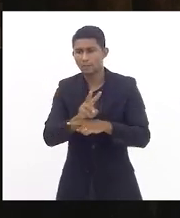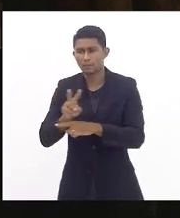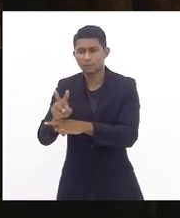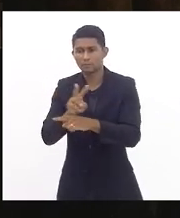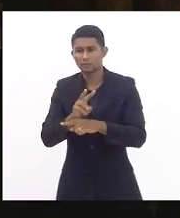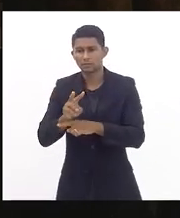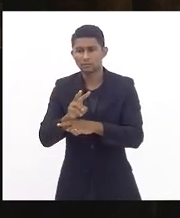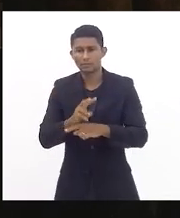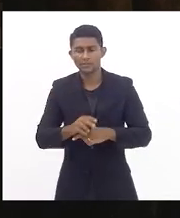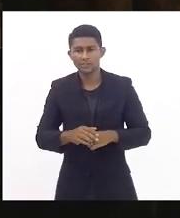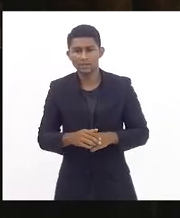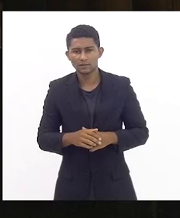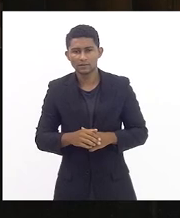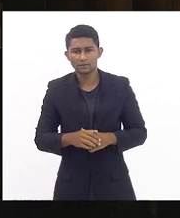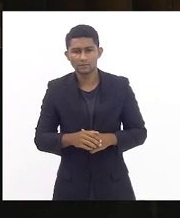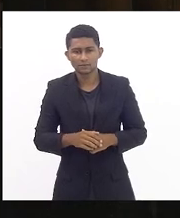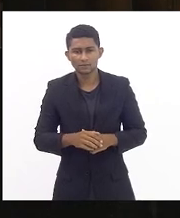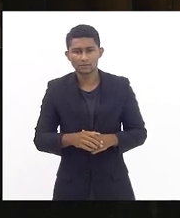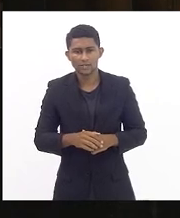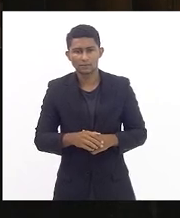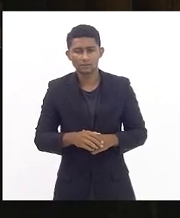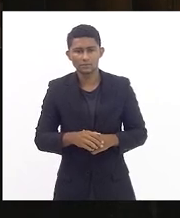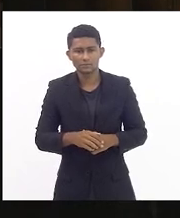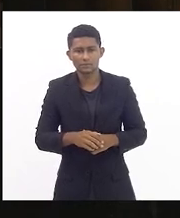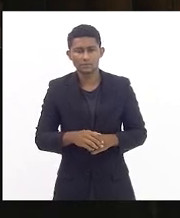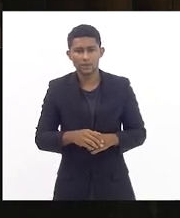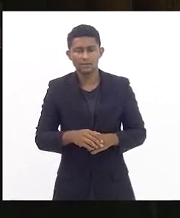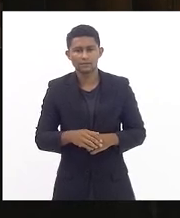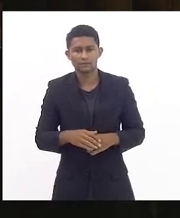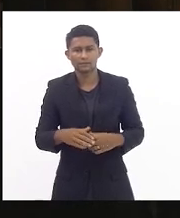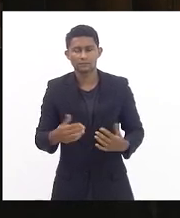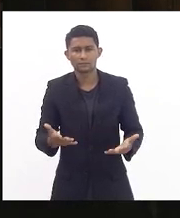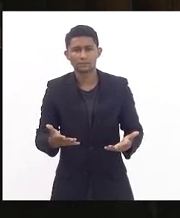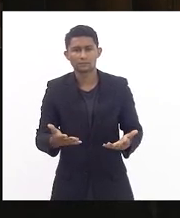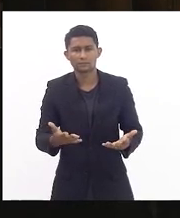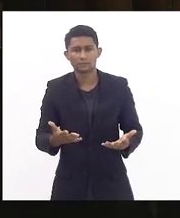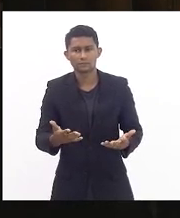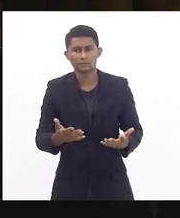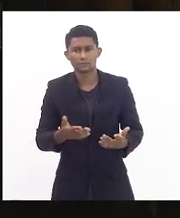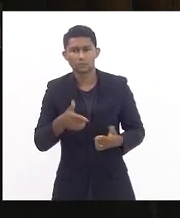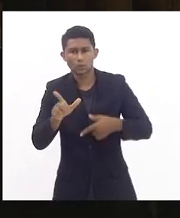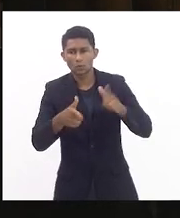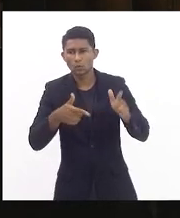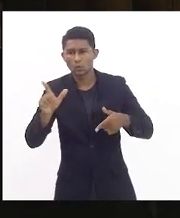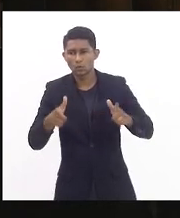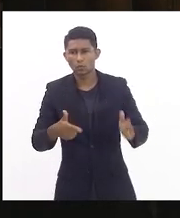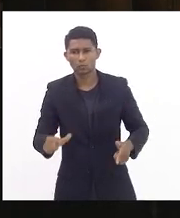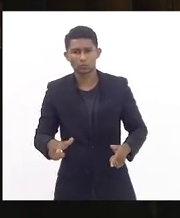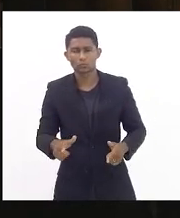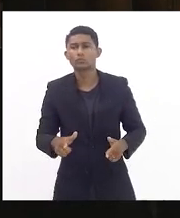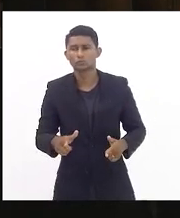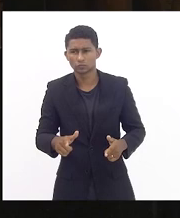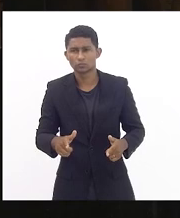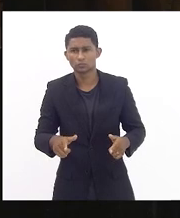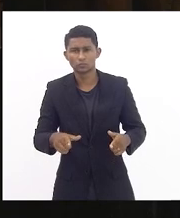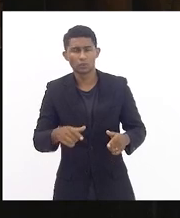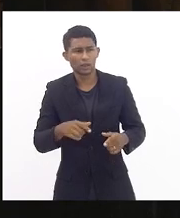não aceitamos esse tipo de ato, nem esse e nenhum outro que venha a surgir, para que também as crianças não venham